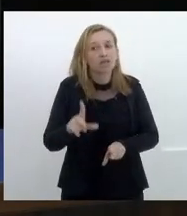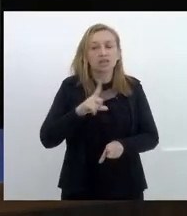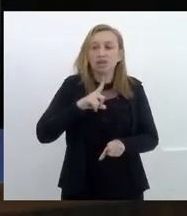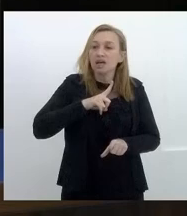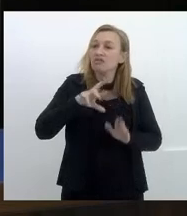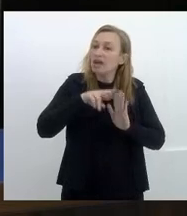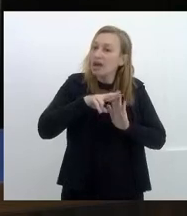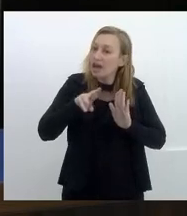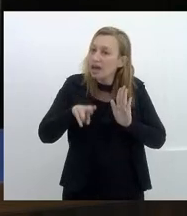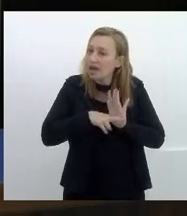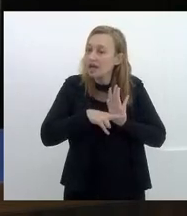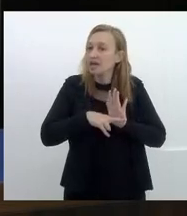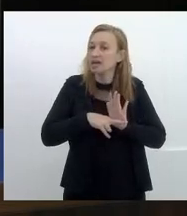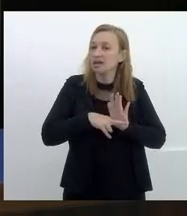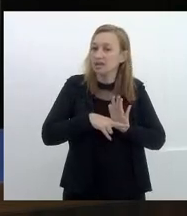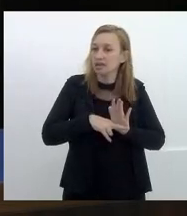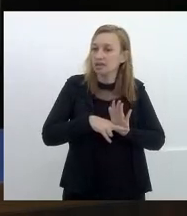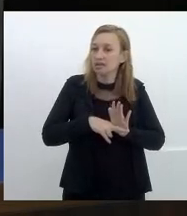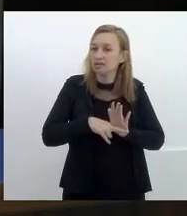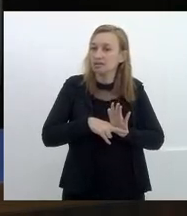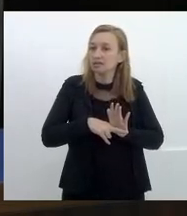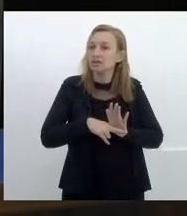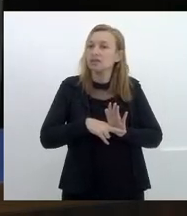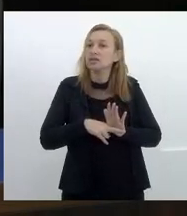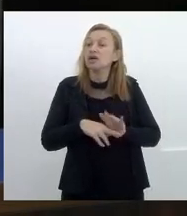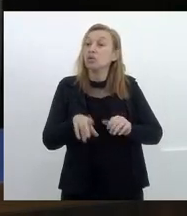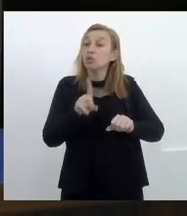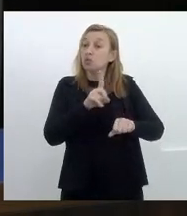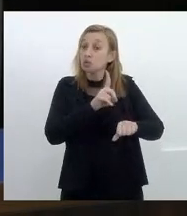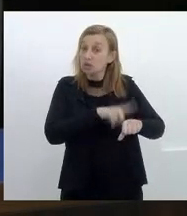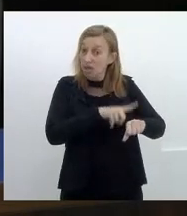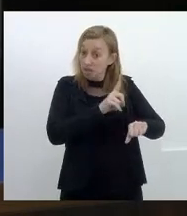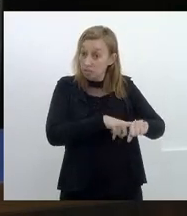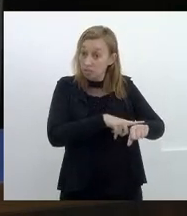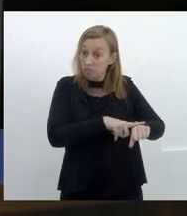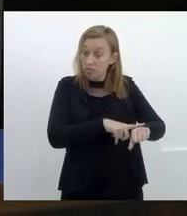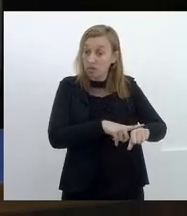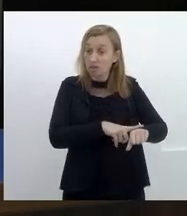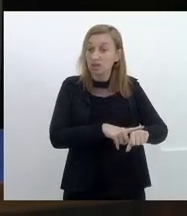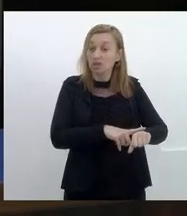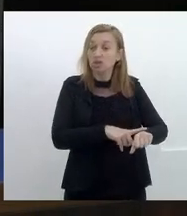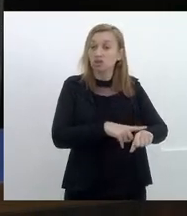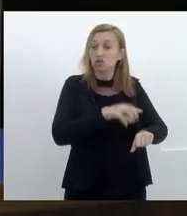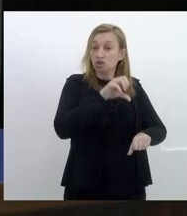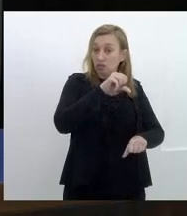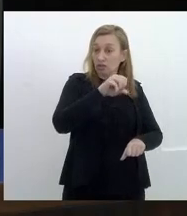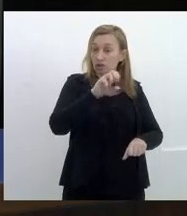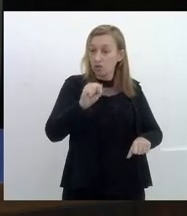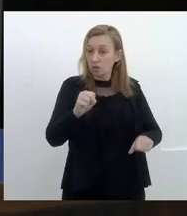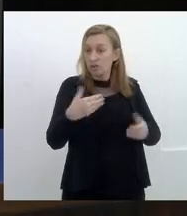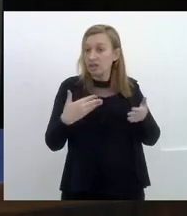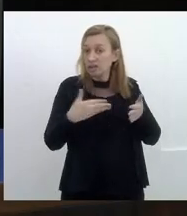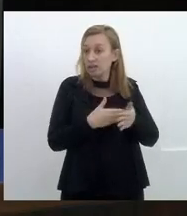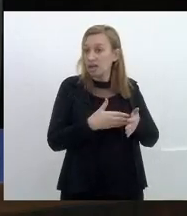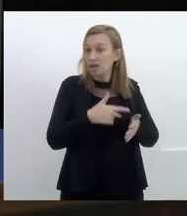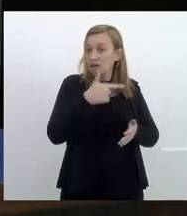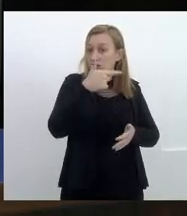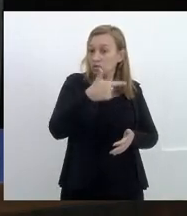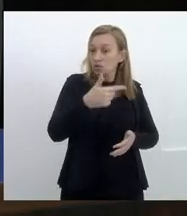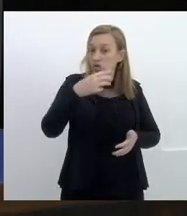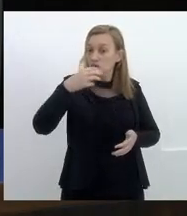regras de transição que consideraram o tempo Deputado de 98 A